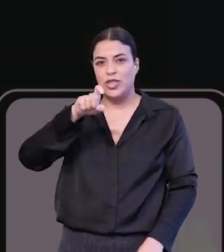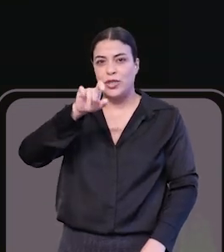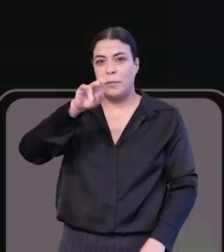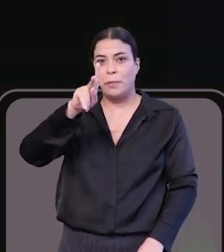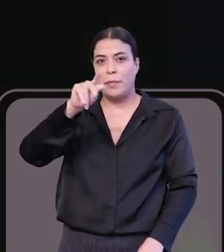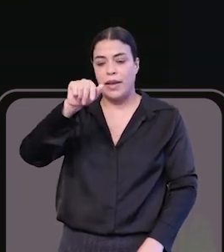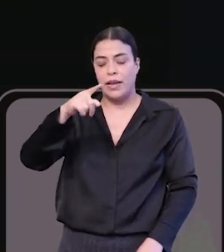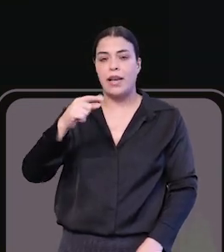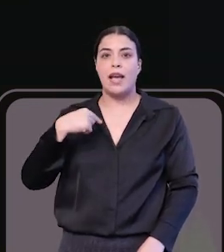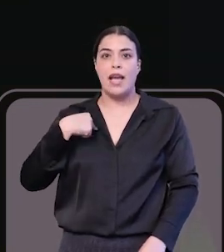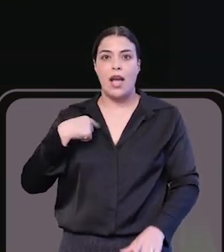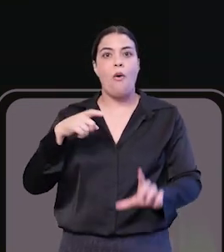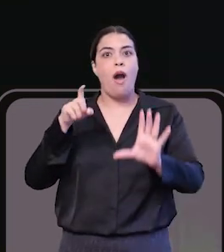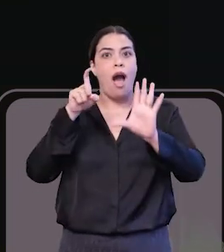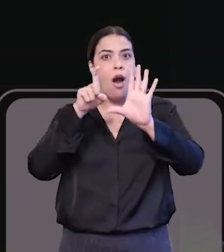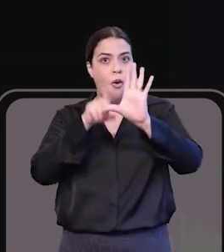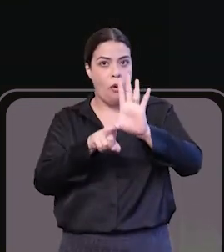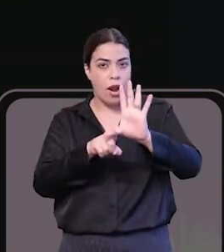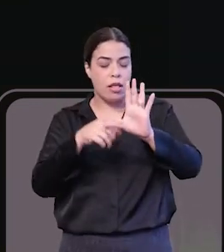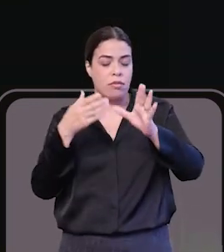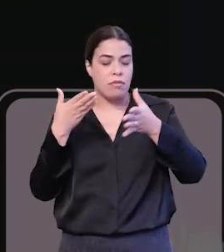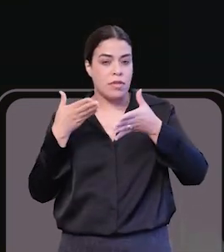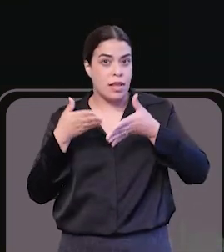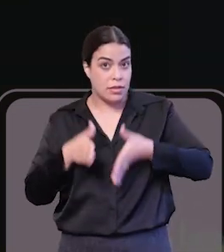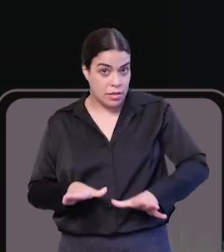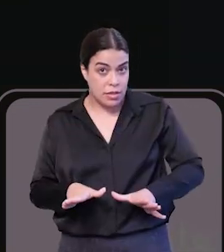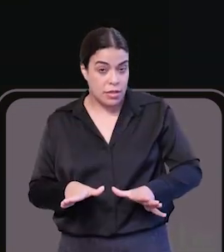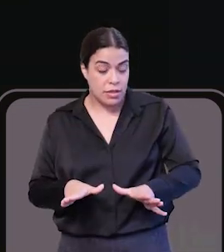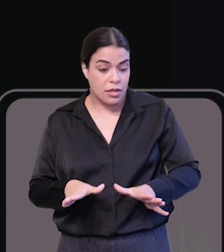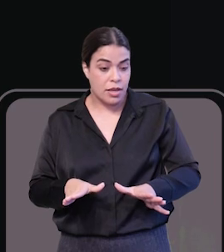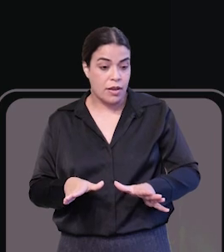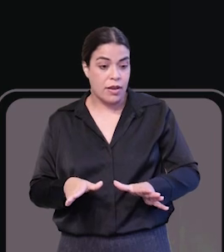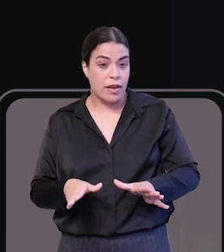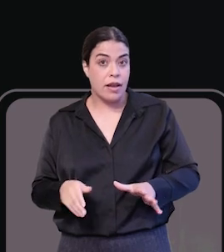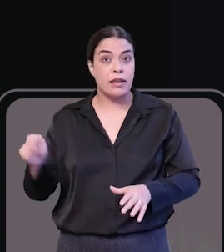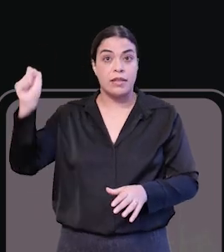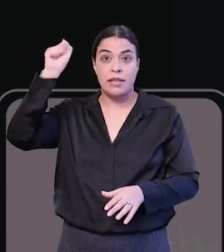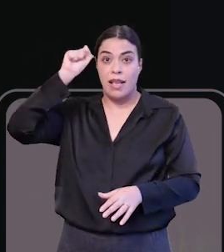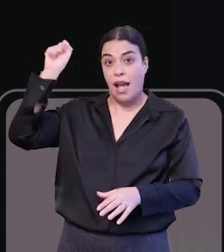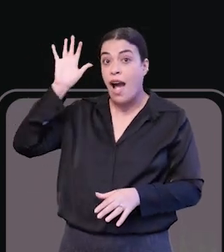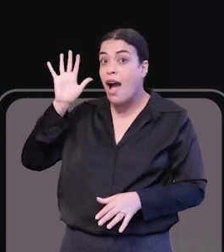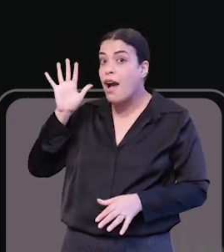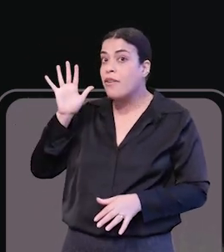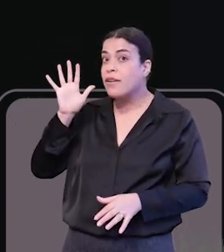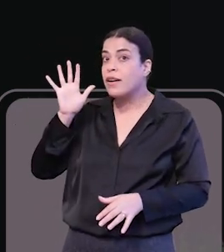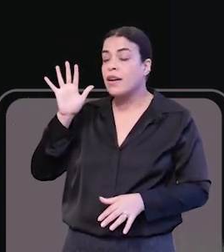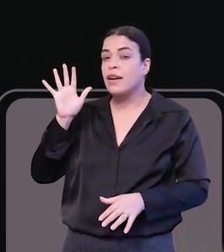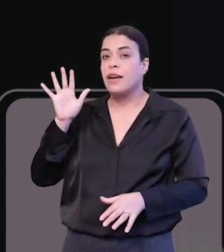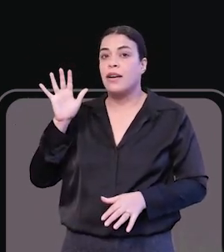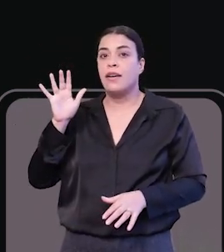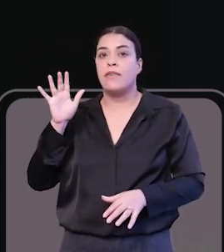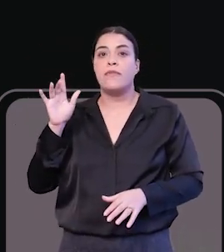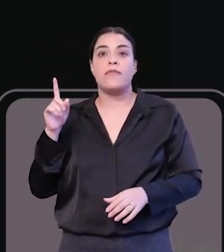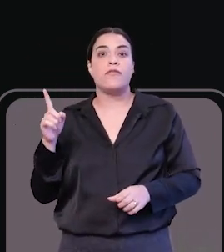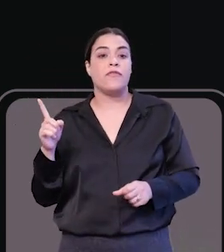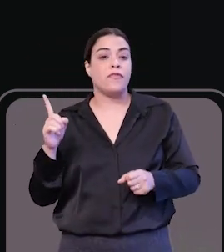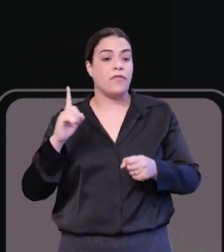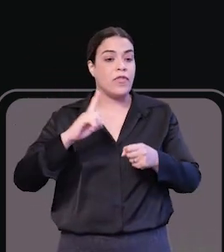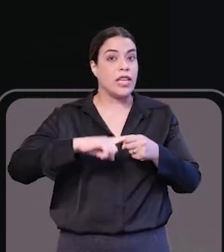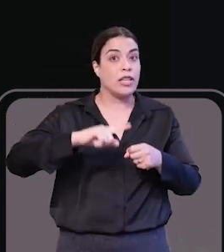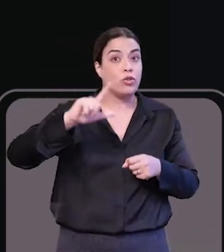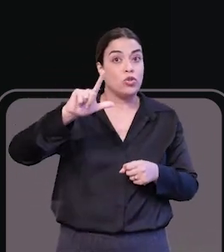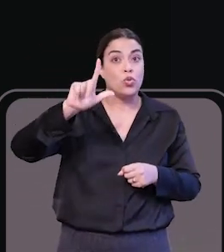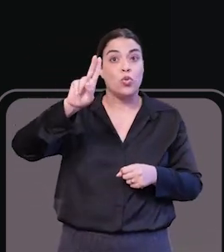Eu Sou Angolano de nacionalidade e de origem africano